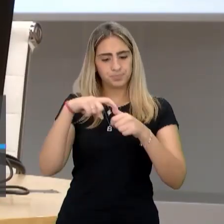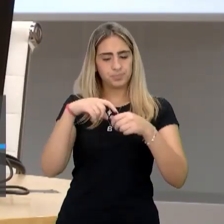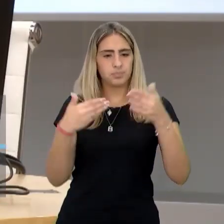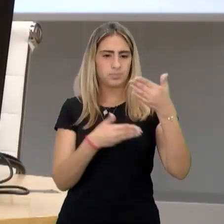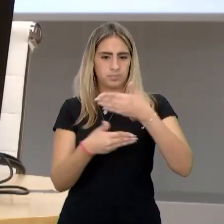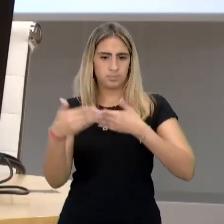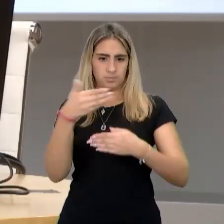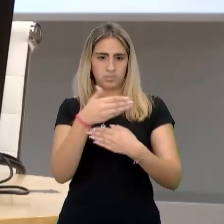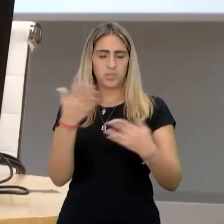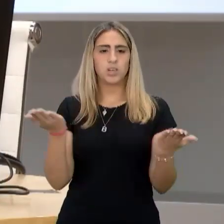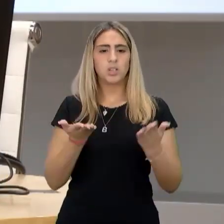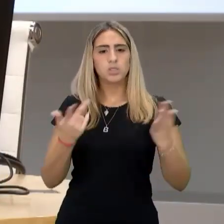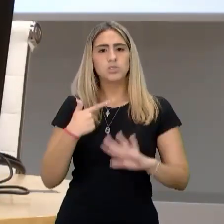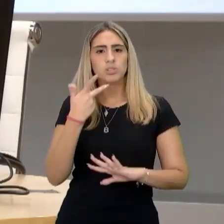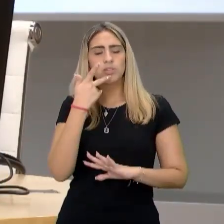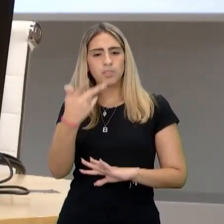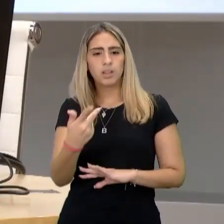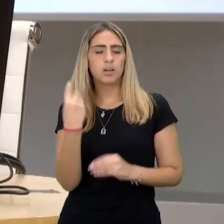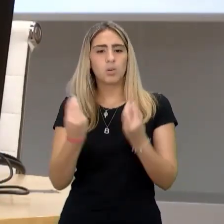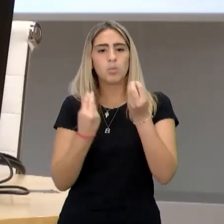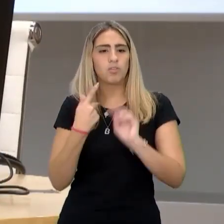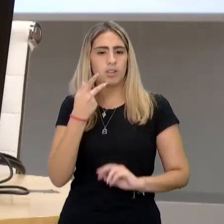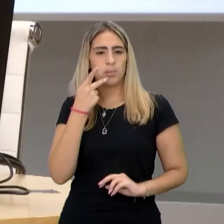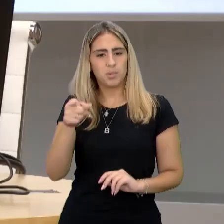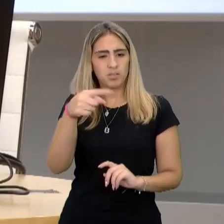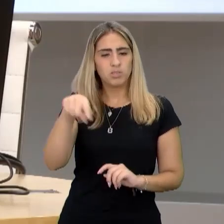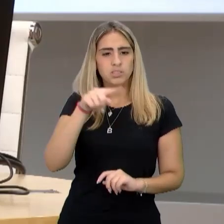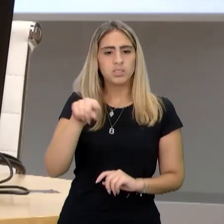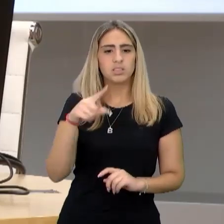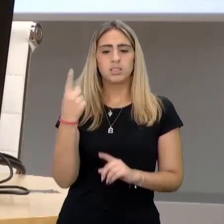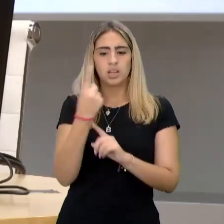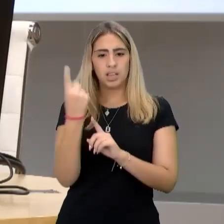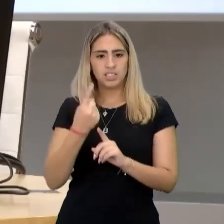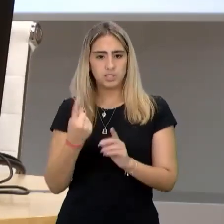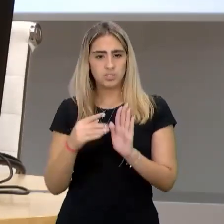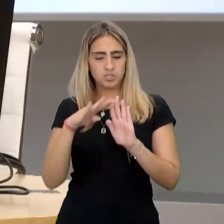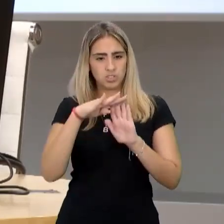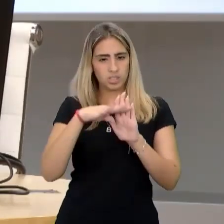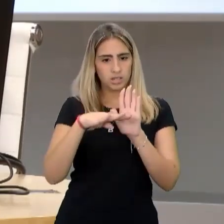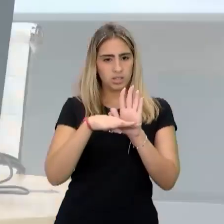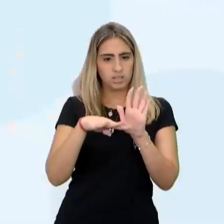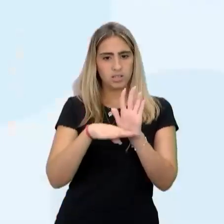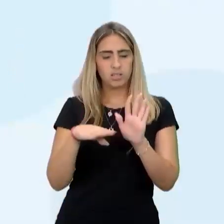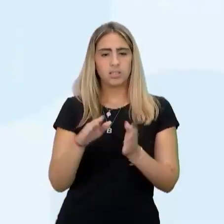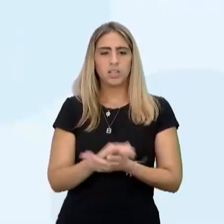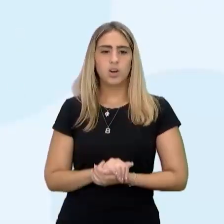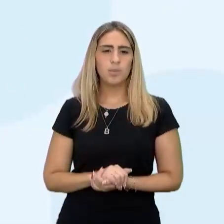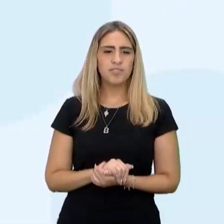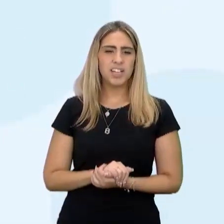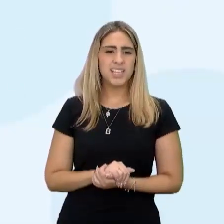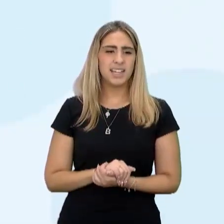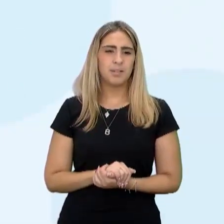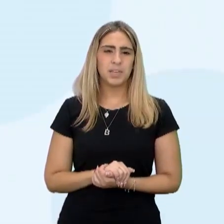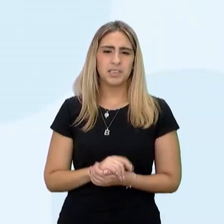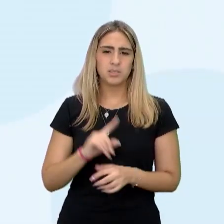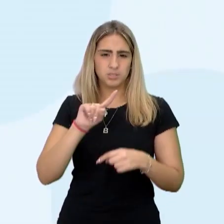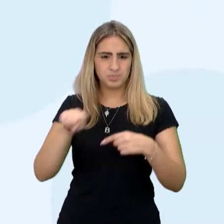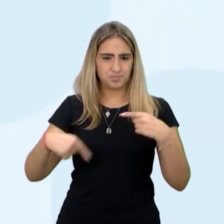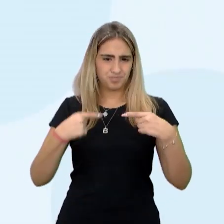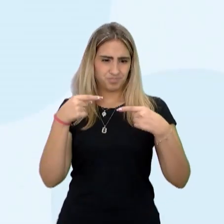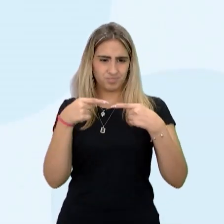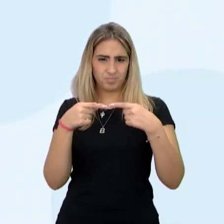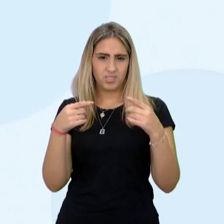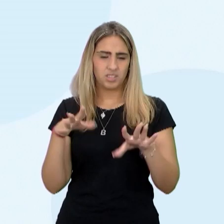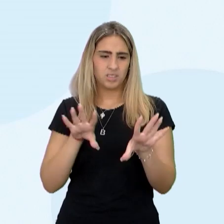slide. E hoje a gente vai falar, como eu falei para vocês, de agenda e alinhamento. Então vamos para o objetivo da formação de hoje,